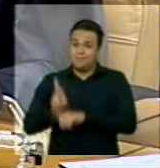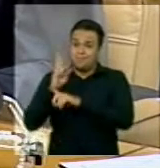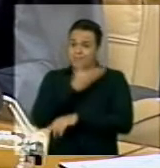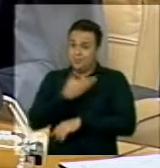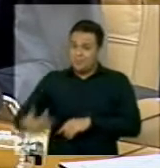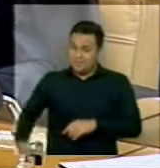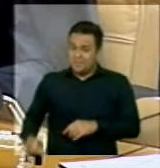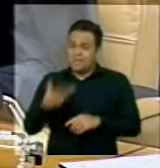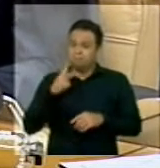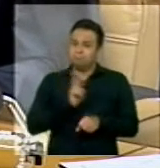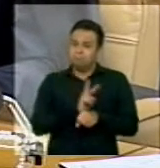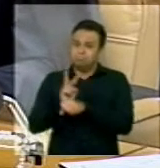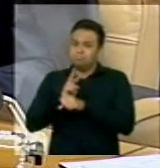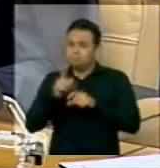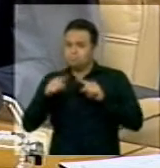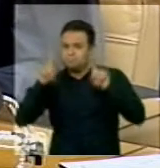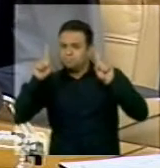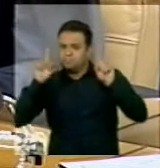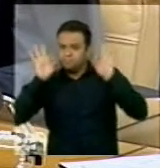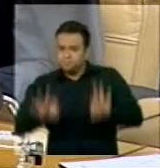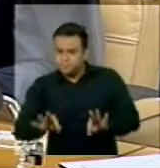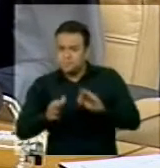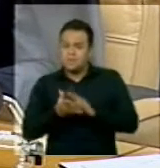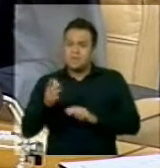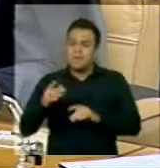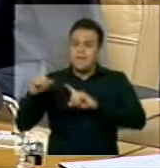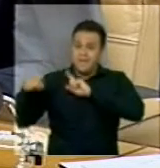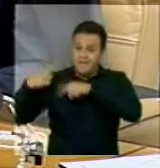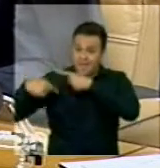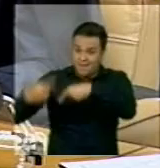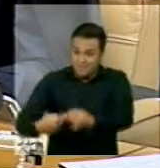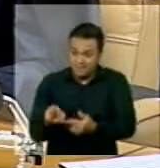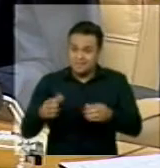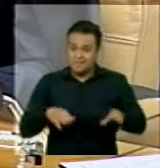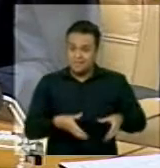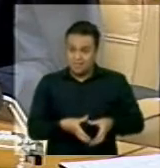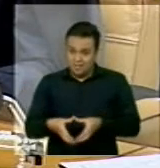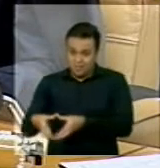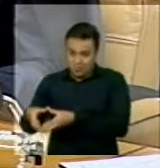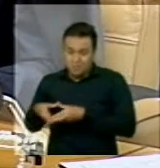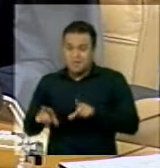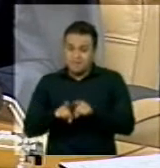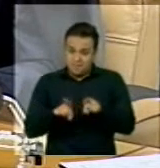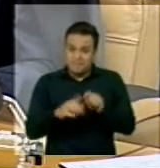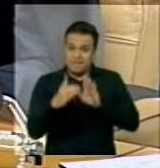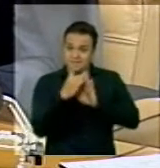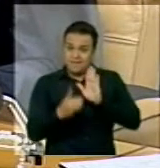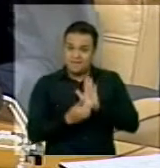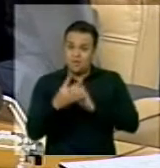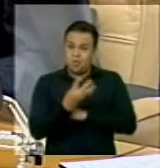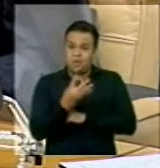os direitos territoriais dos remanescentes de quilombos. Ademais, o Decreto